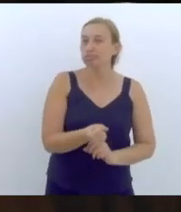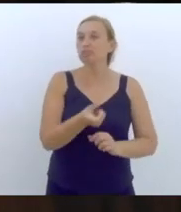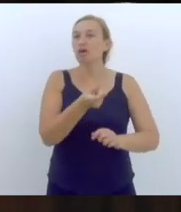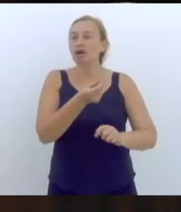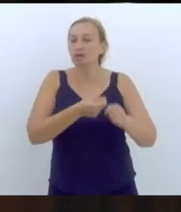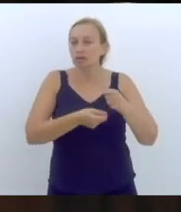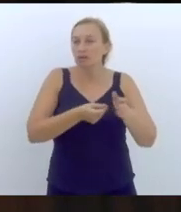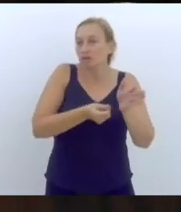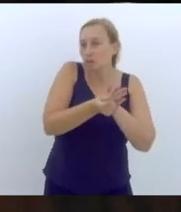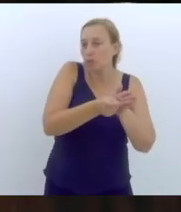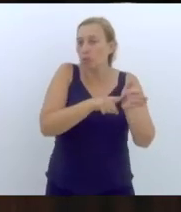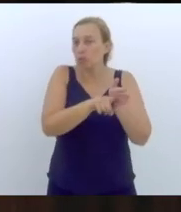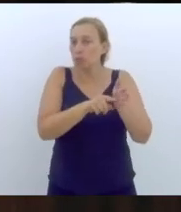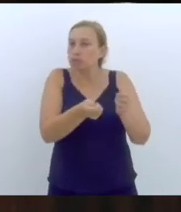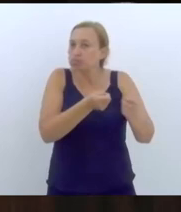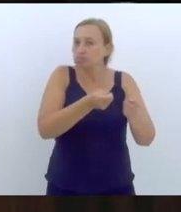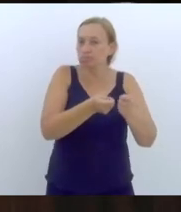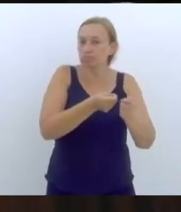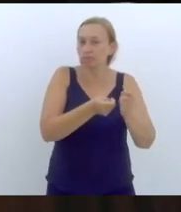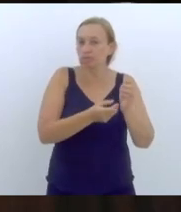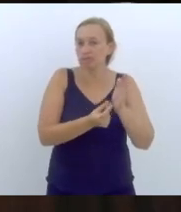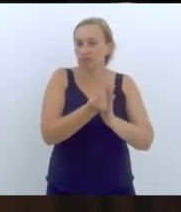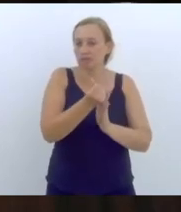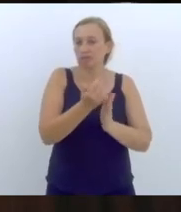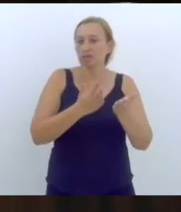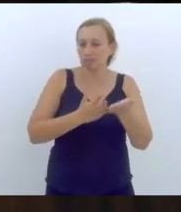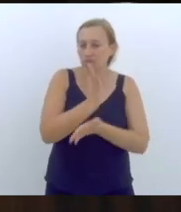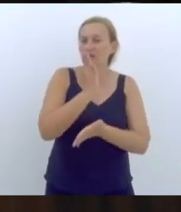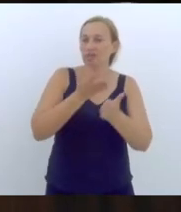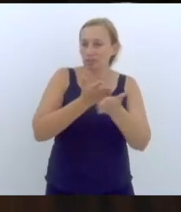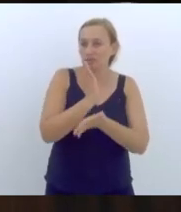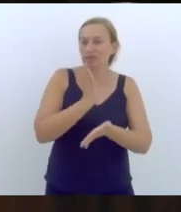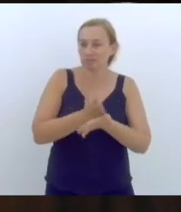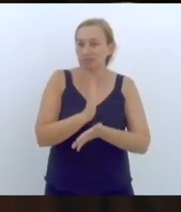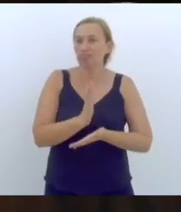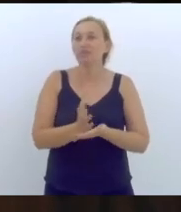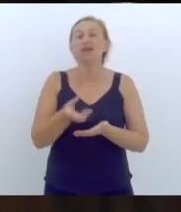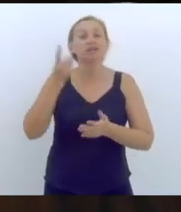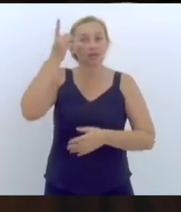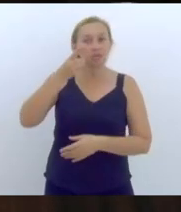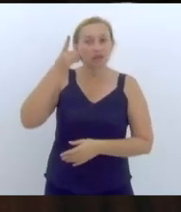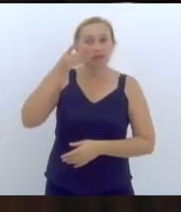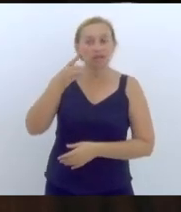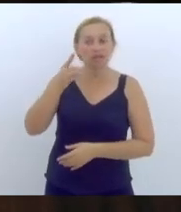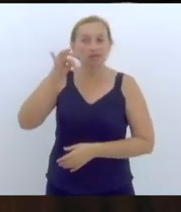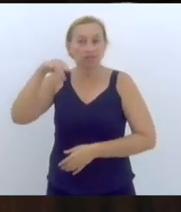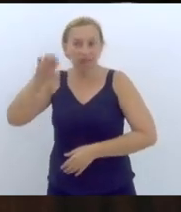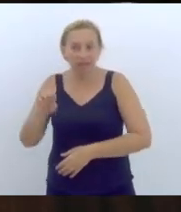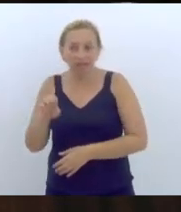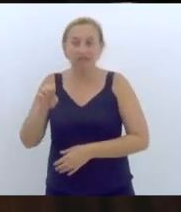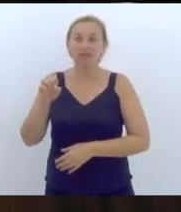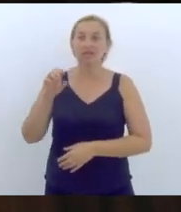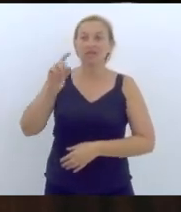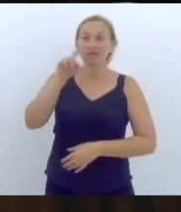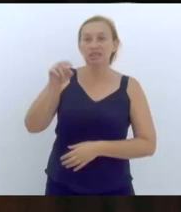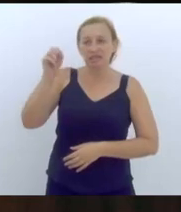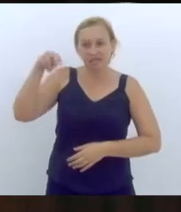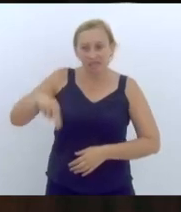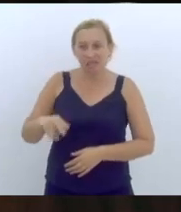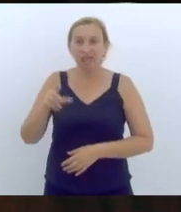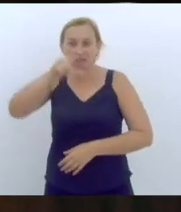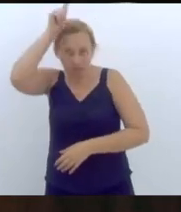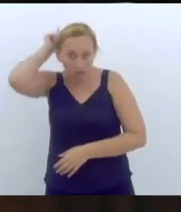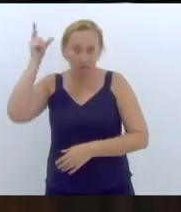finanças, fiscalização financeira e controle favorável. Relatores, deputados Jorge Felipe Neto, Rosane Félix, Eidan, enfermeira Regiane e Luiz Paulo.